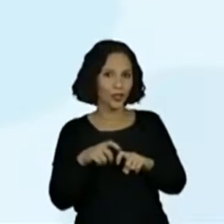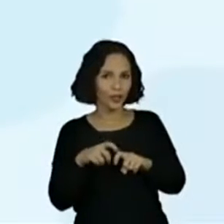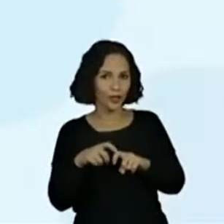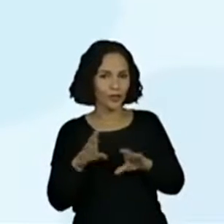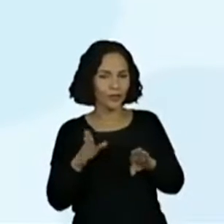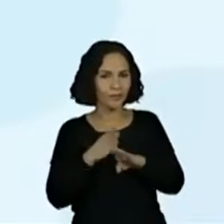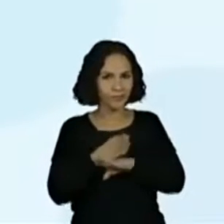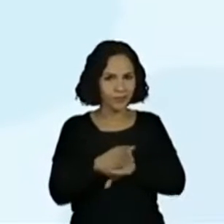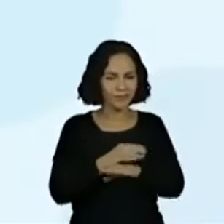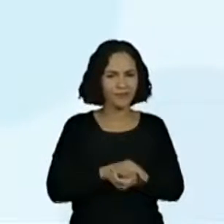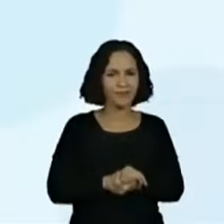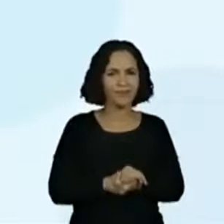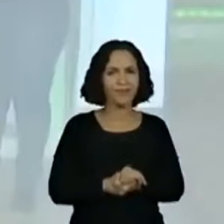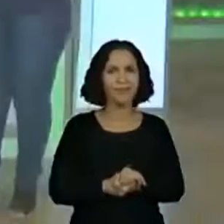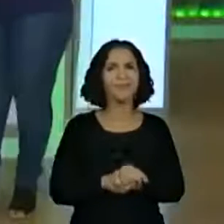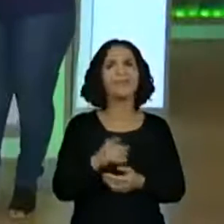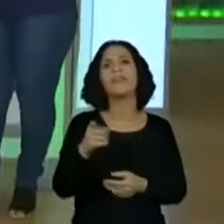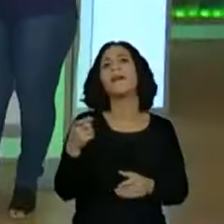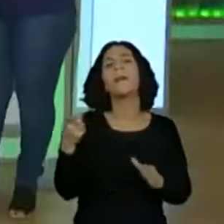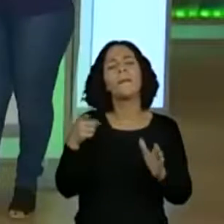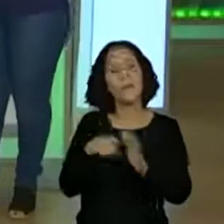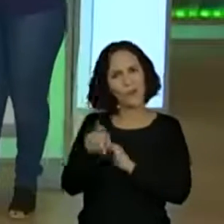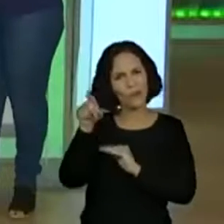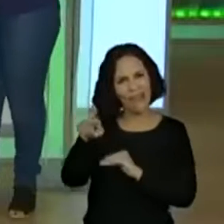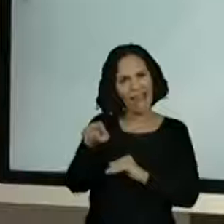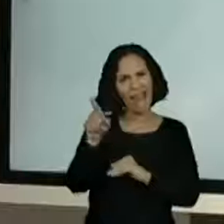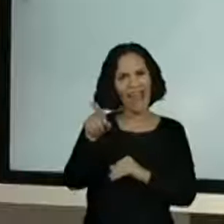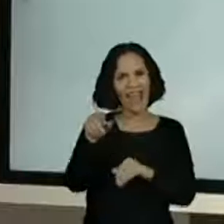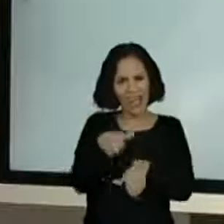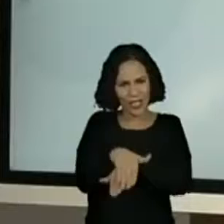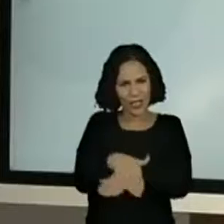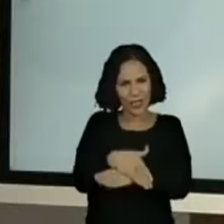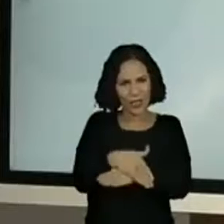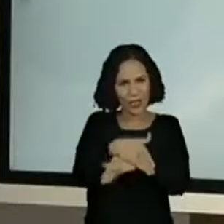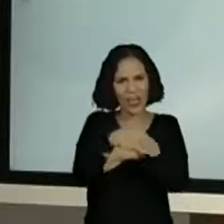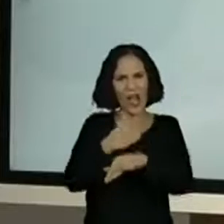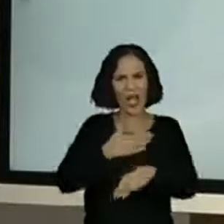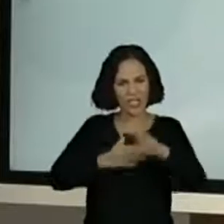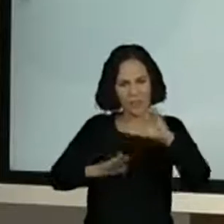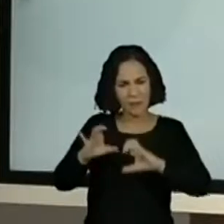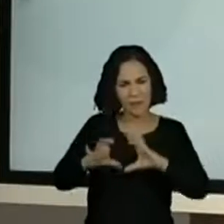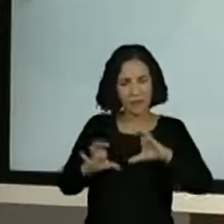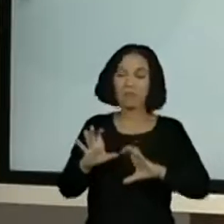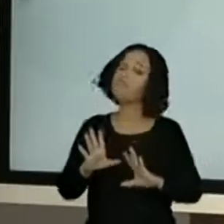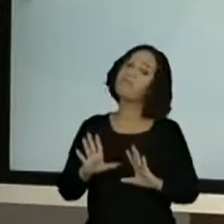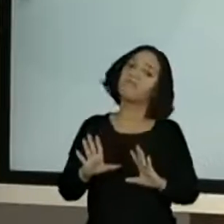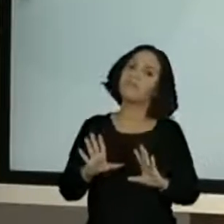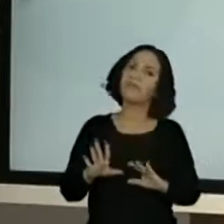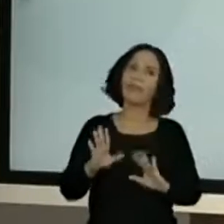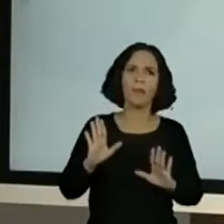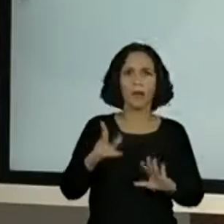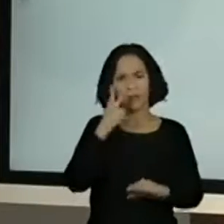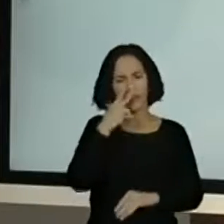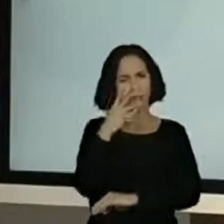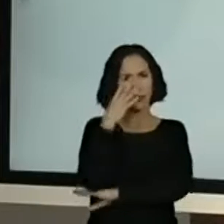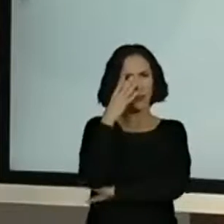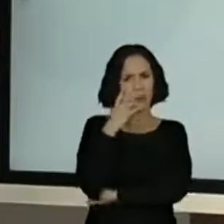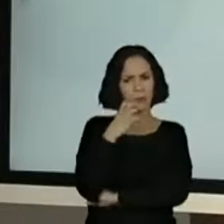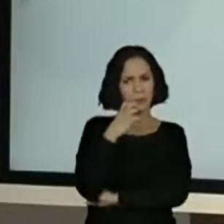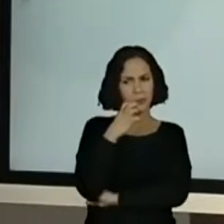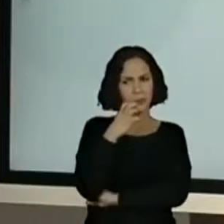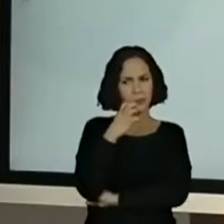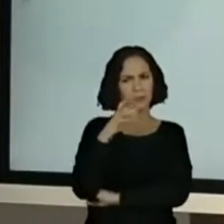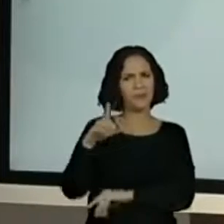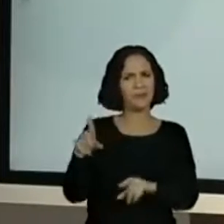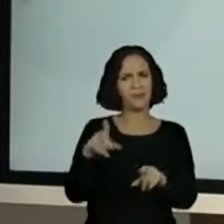ela é encrenqueira. Você tem essa informação? Se ela encrenqueira, é encrenqueira, não. Ah, então tá bom. Ela não. Mas é já não tá bom uma Joaninha mal-humorada